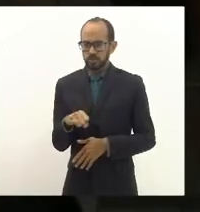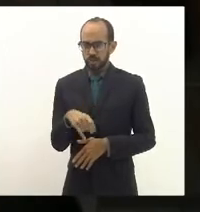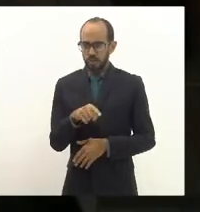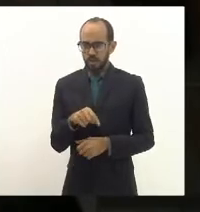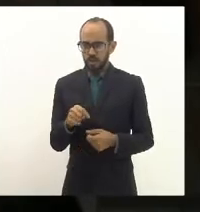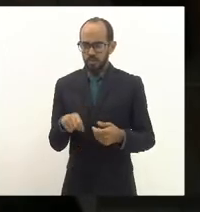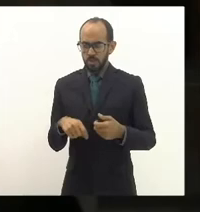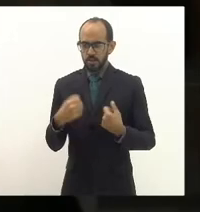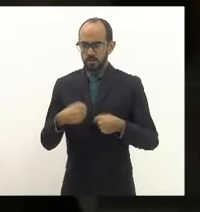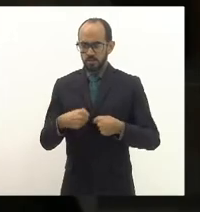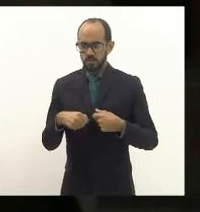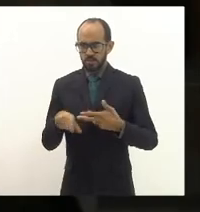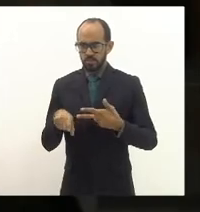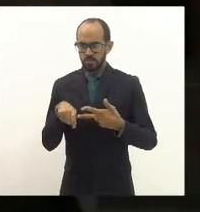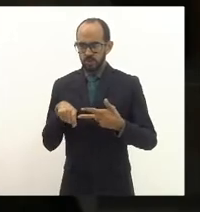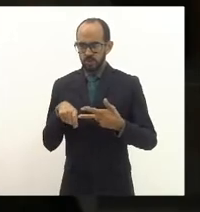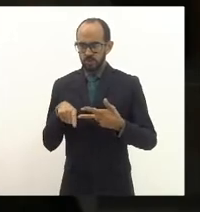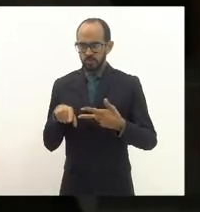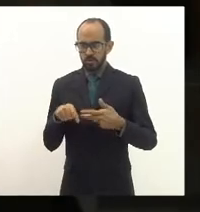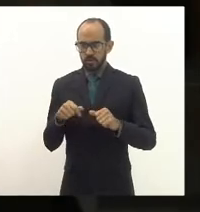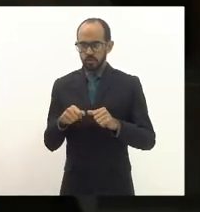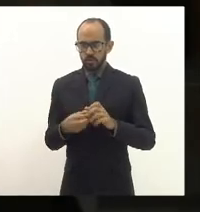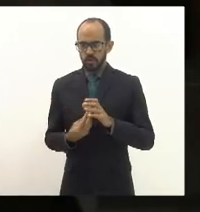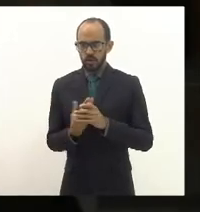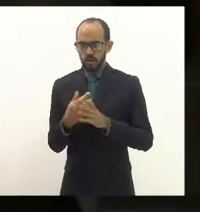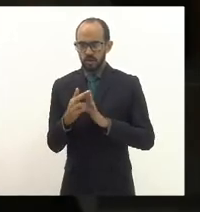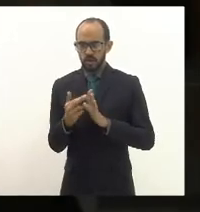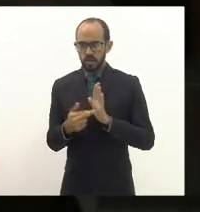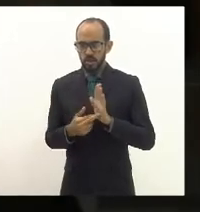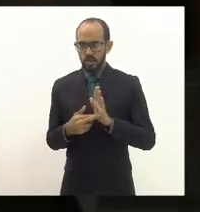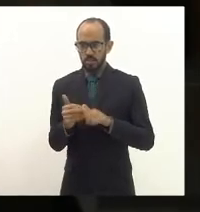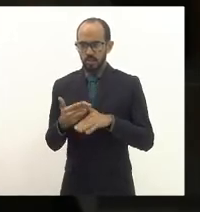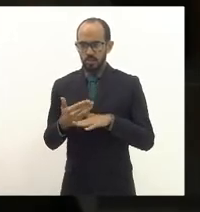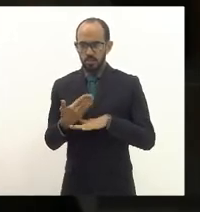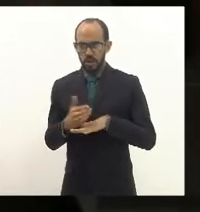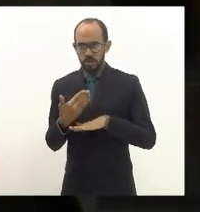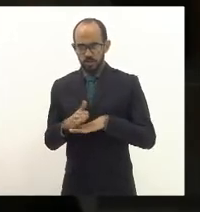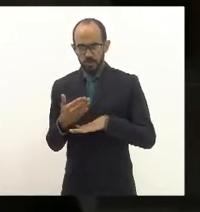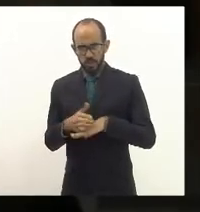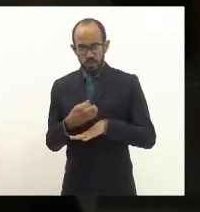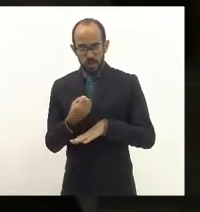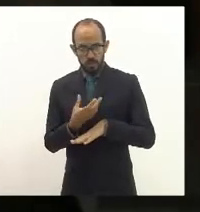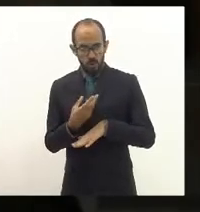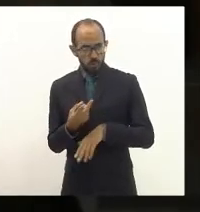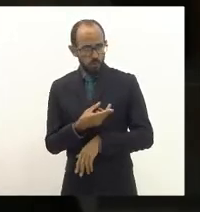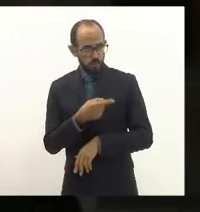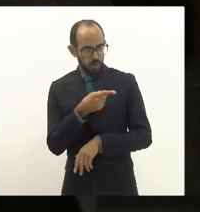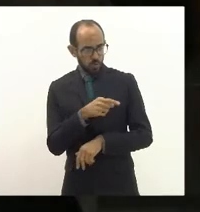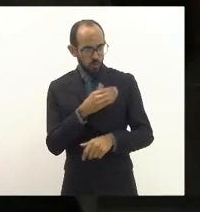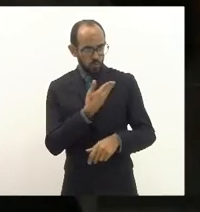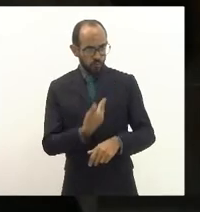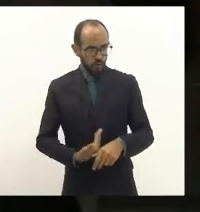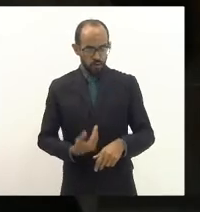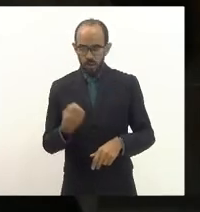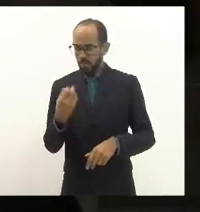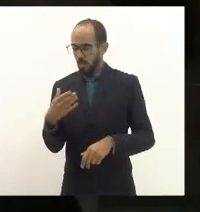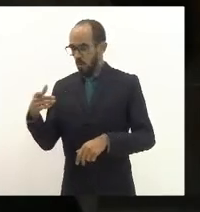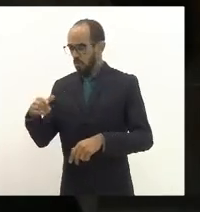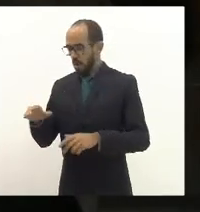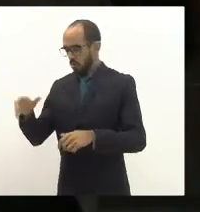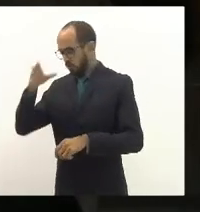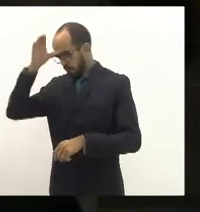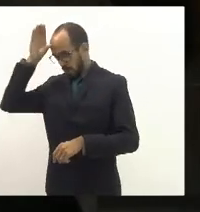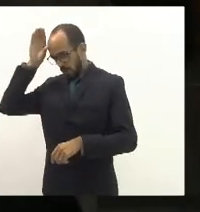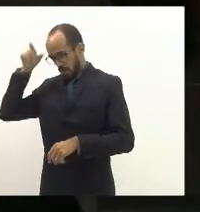Poder Executivo regulamentar, e esse projeto é bom para os dois lados, porque se aumenta o parcelamento